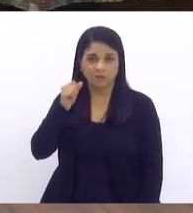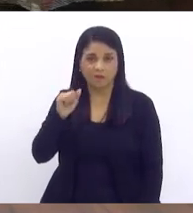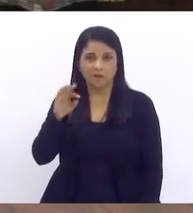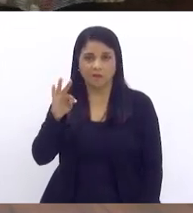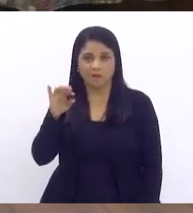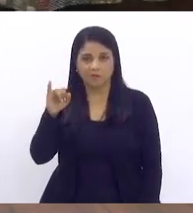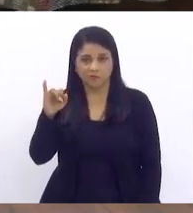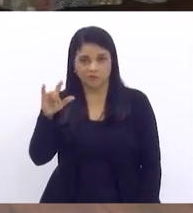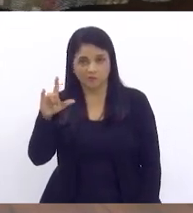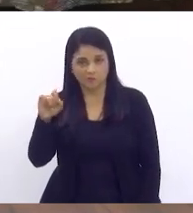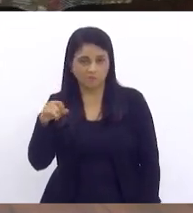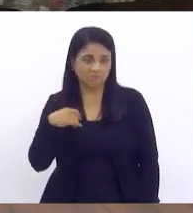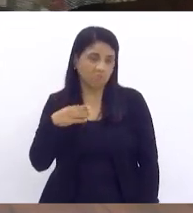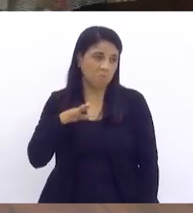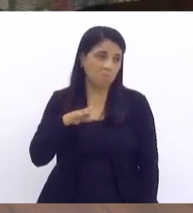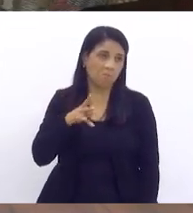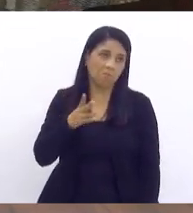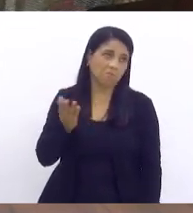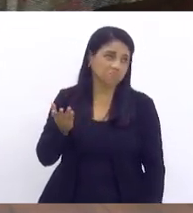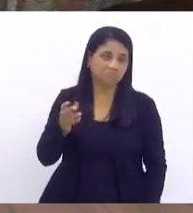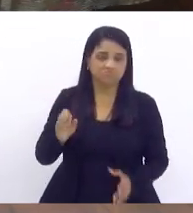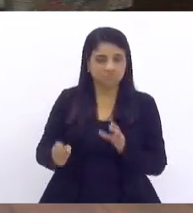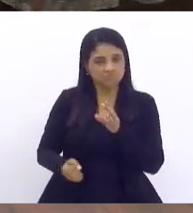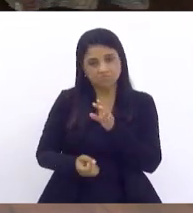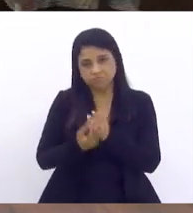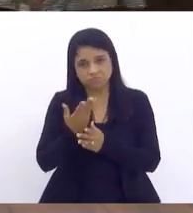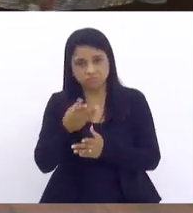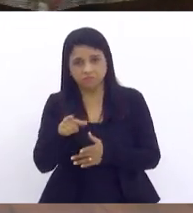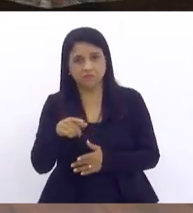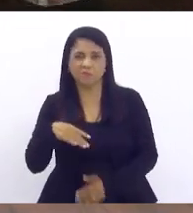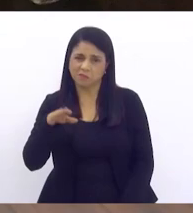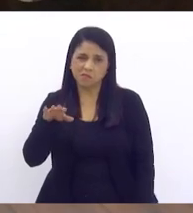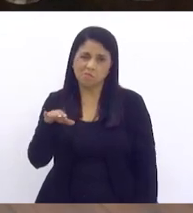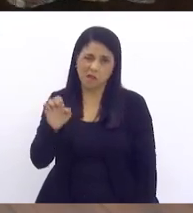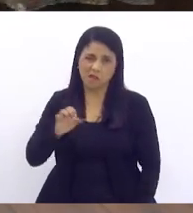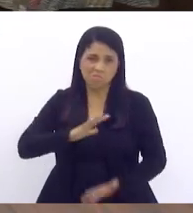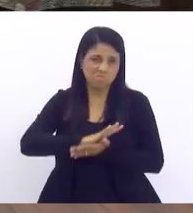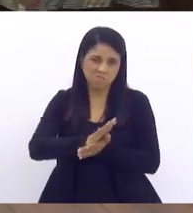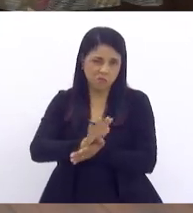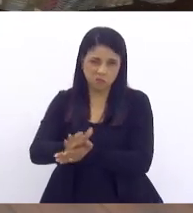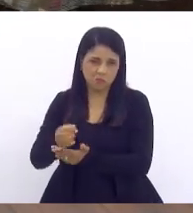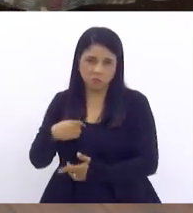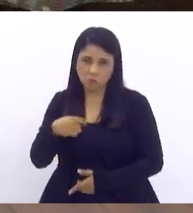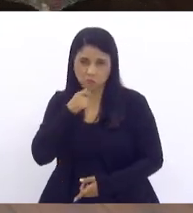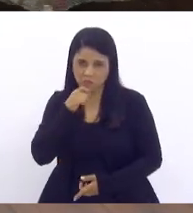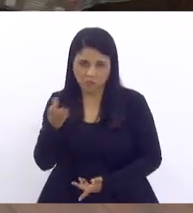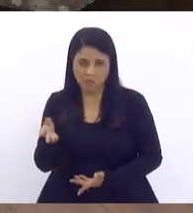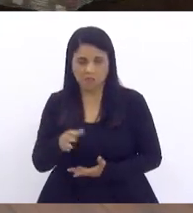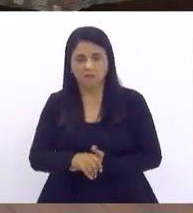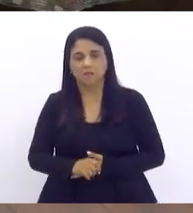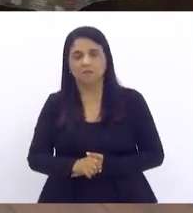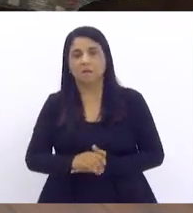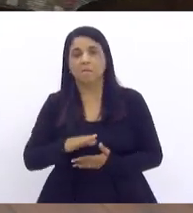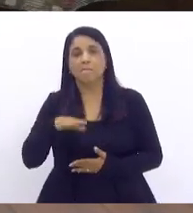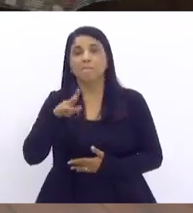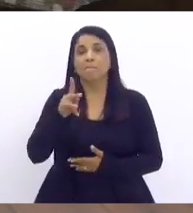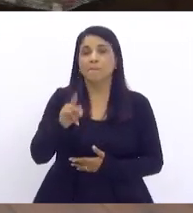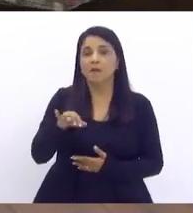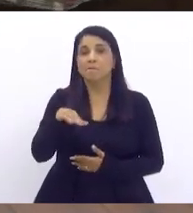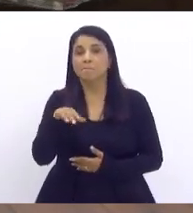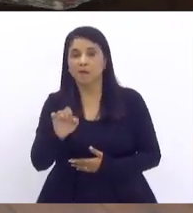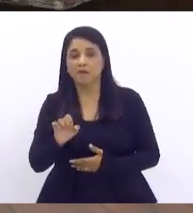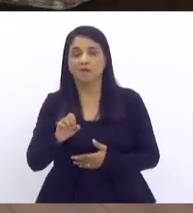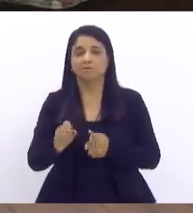pai da criança, ou mãe da criança, como ele não tem preconceito, pode ser mãe da criança. Então, pai e mãe da